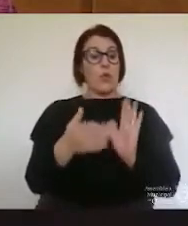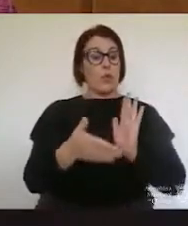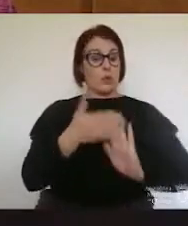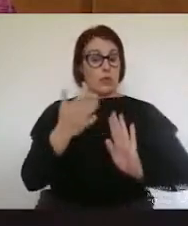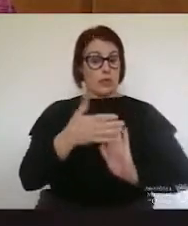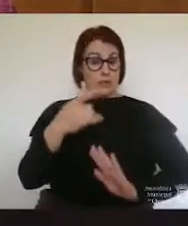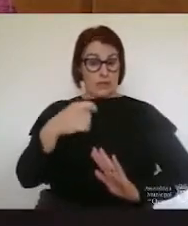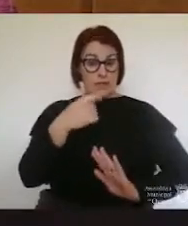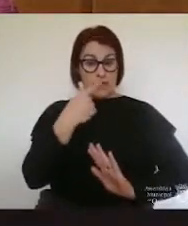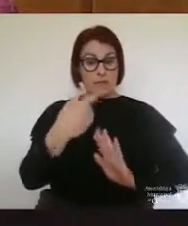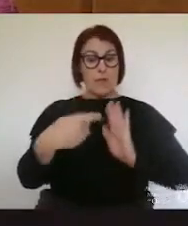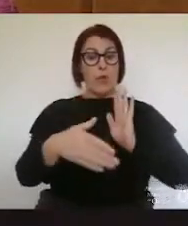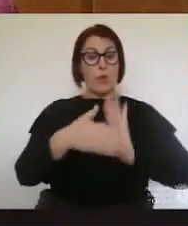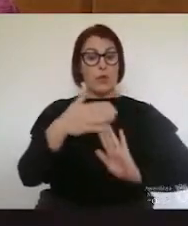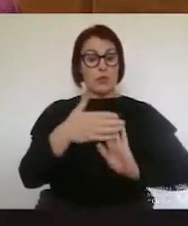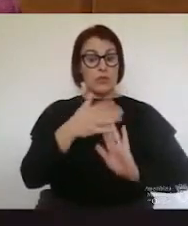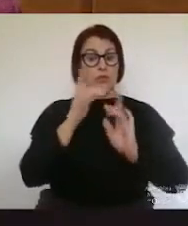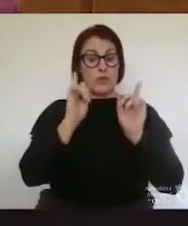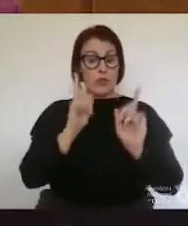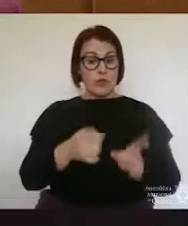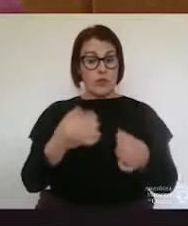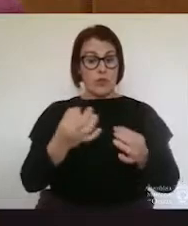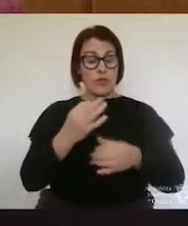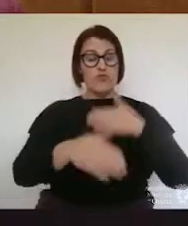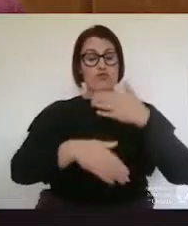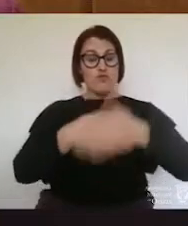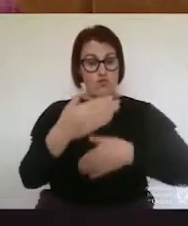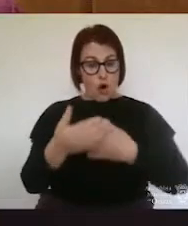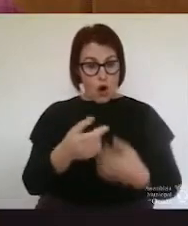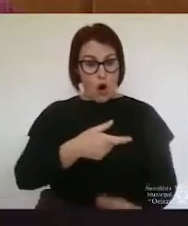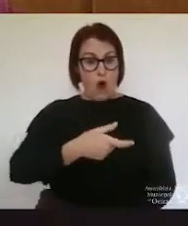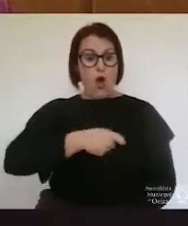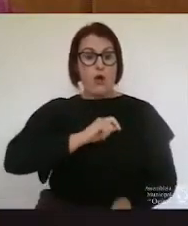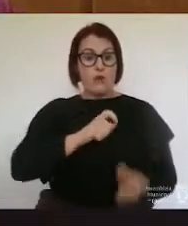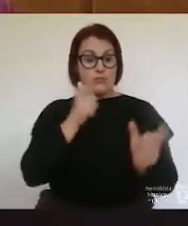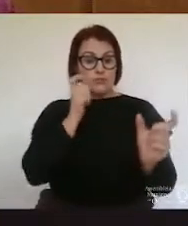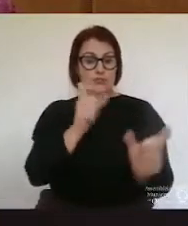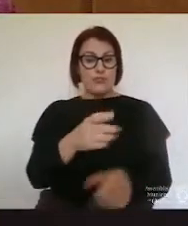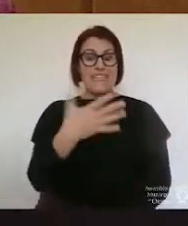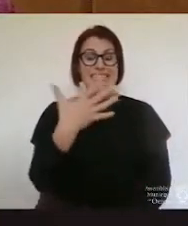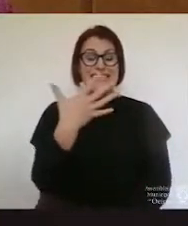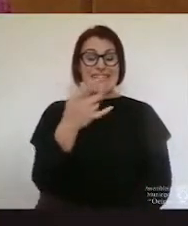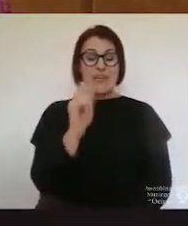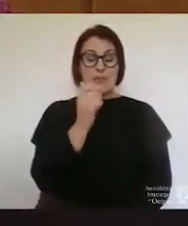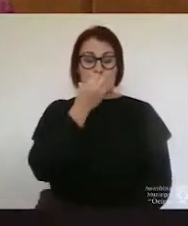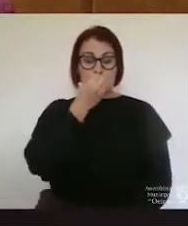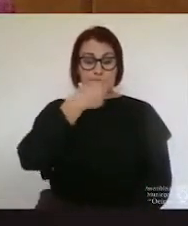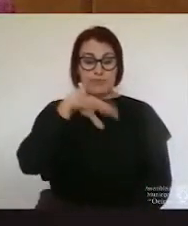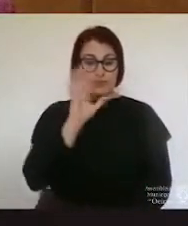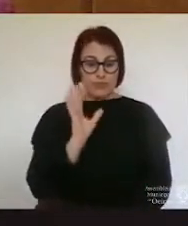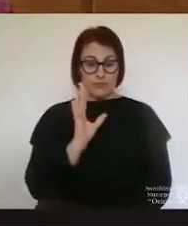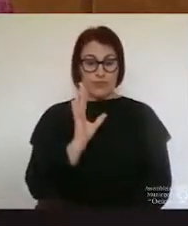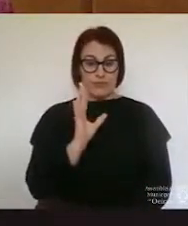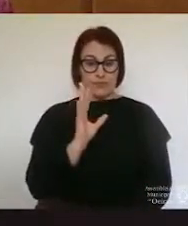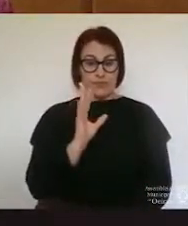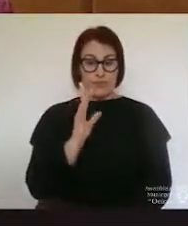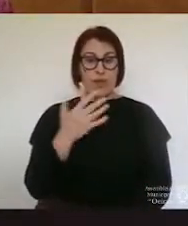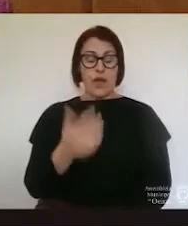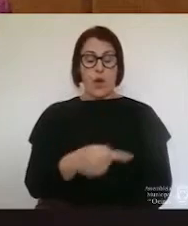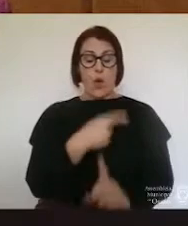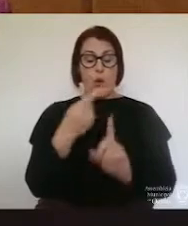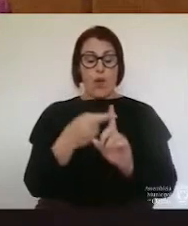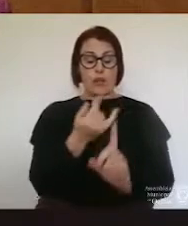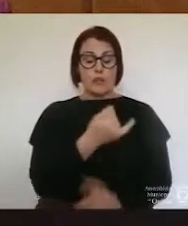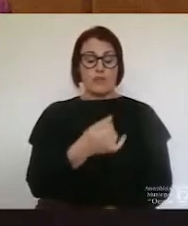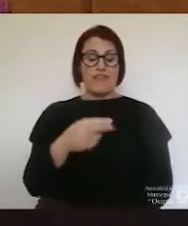é que essa auditoria avançou. Perderam-se 5 meses. Estamos em outubro de 23.